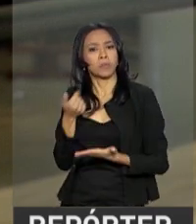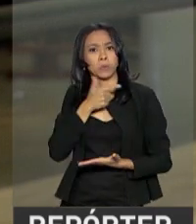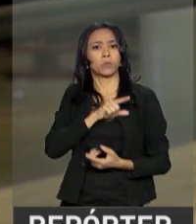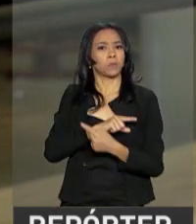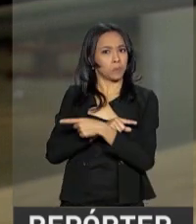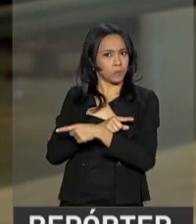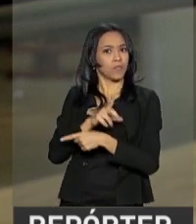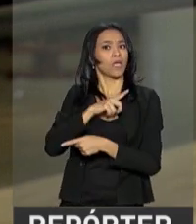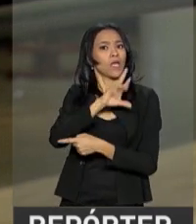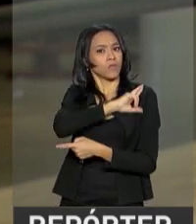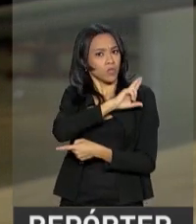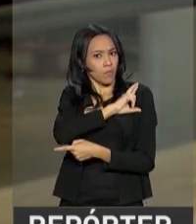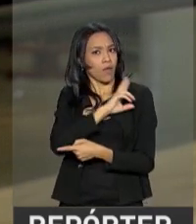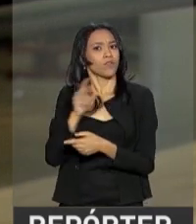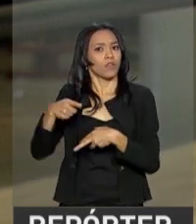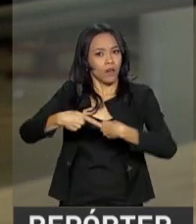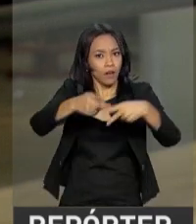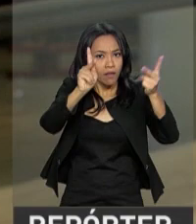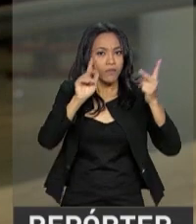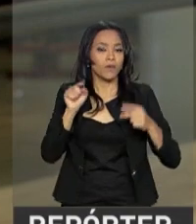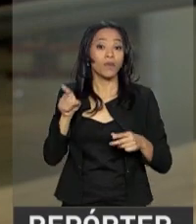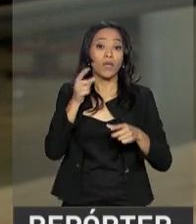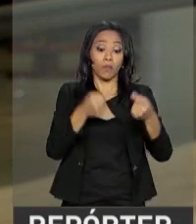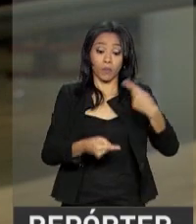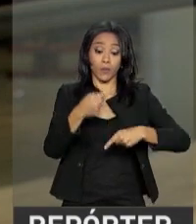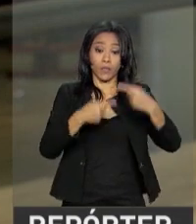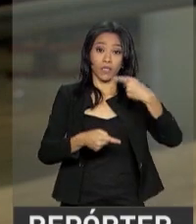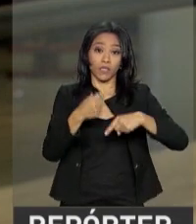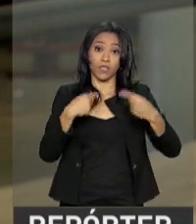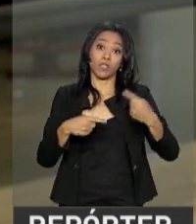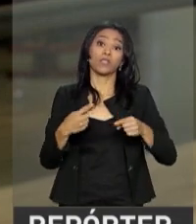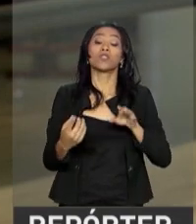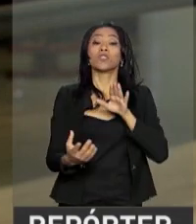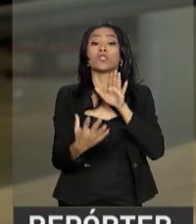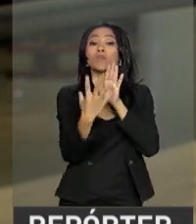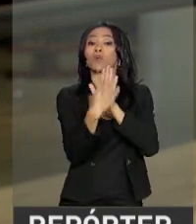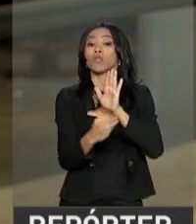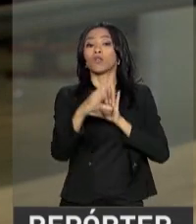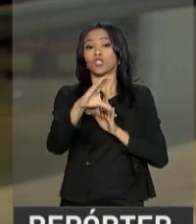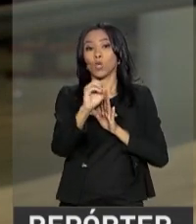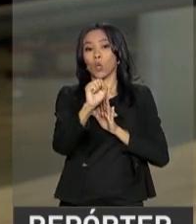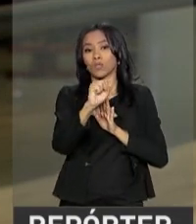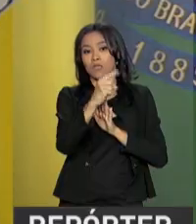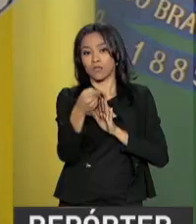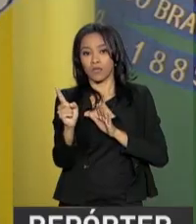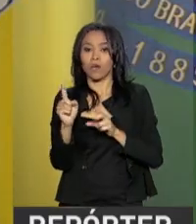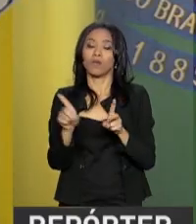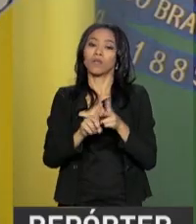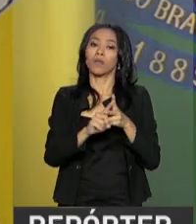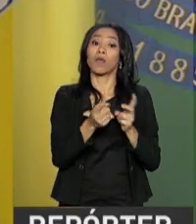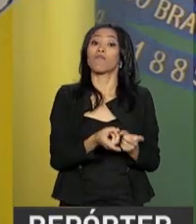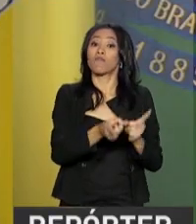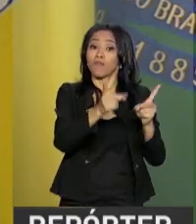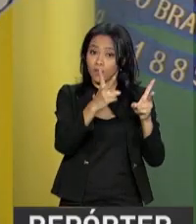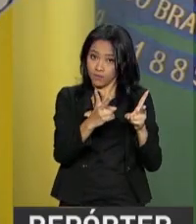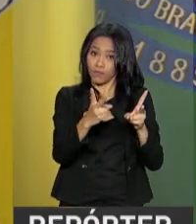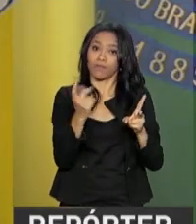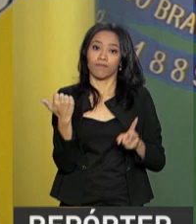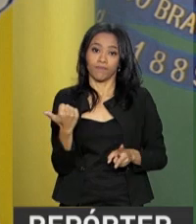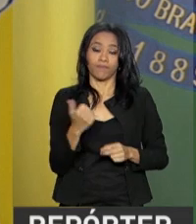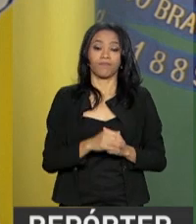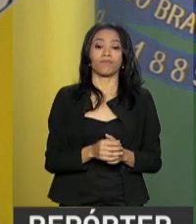a responsabilidade de levar adiante a política de concessões e privatizações do governo nos atributos fundamentais